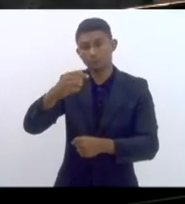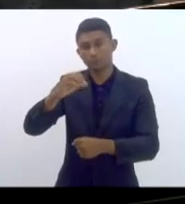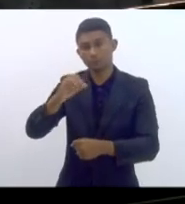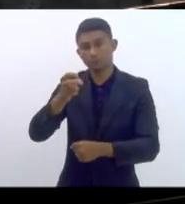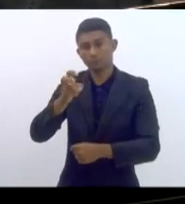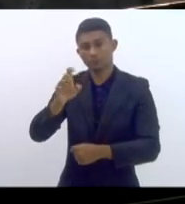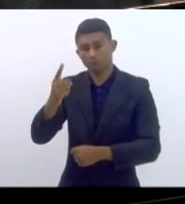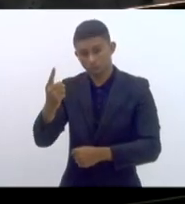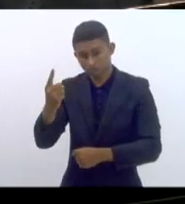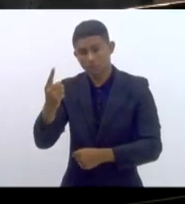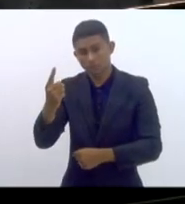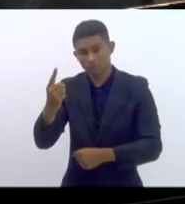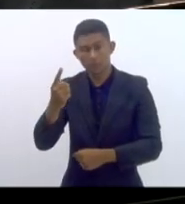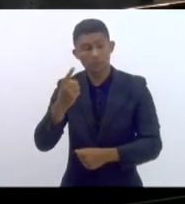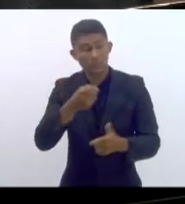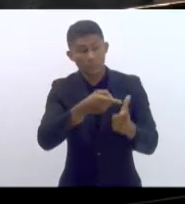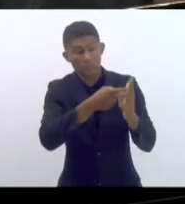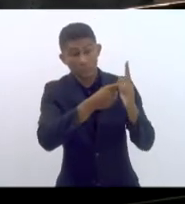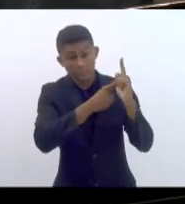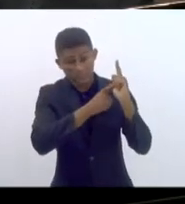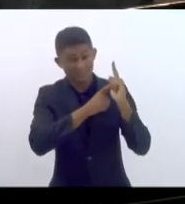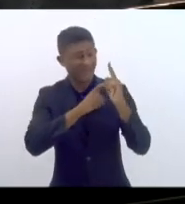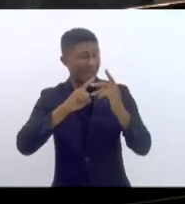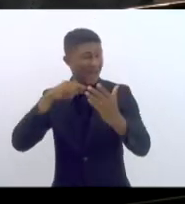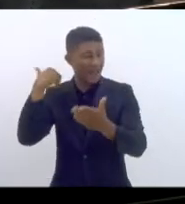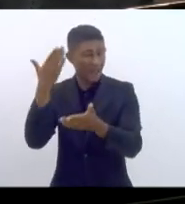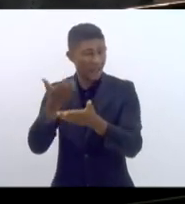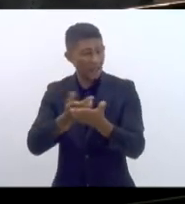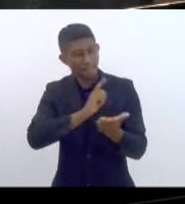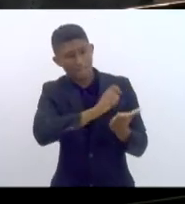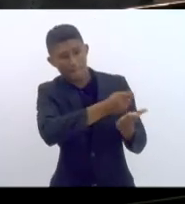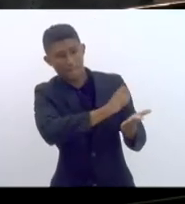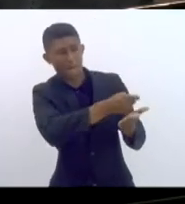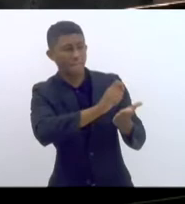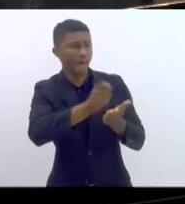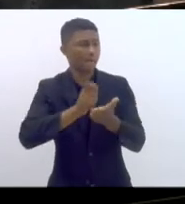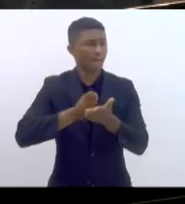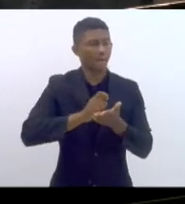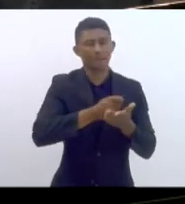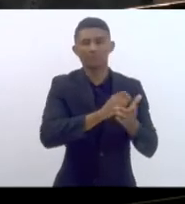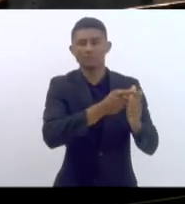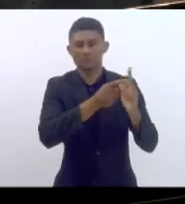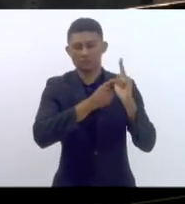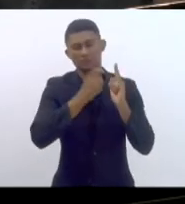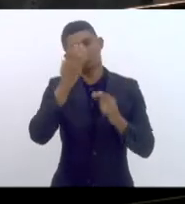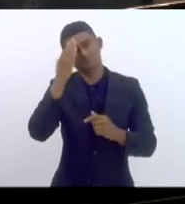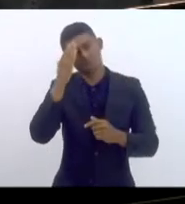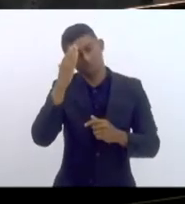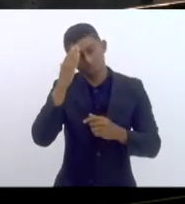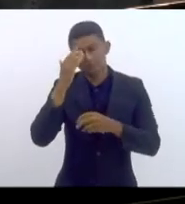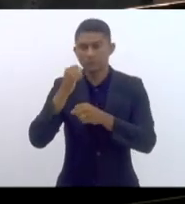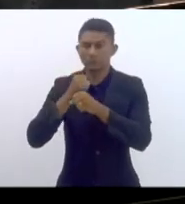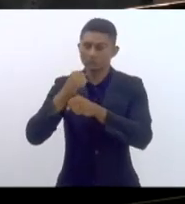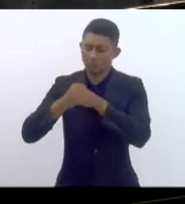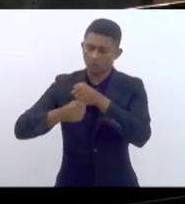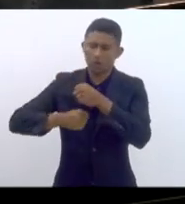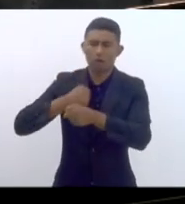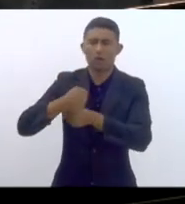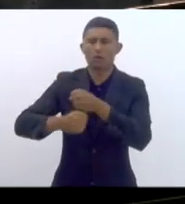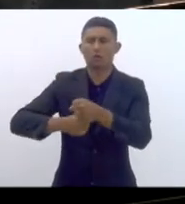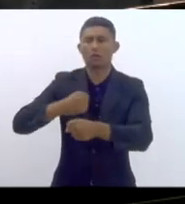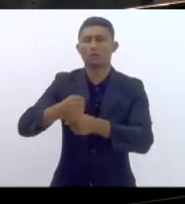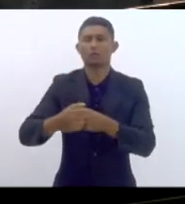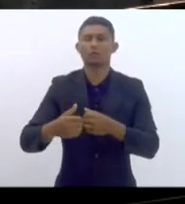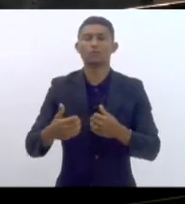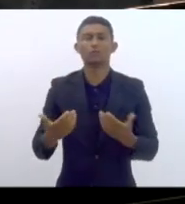teria algum serviço da dívida para pagar, dessas dívidas atualmente contraídas, porque a gente sabe que ao longo do período depois, quando a gente começar a descer do